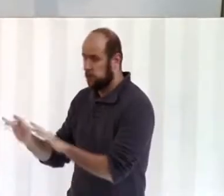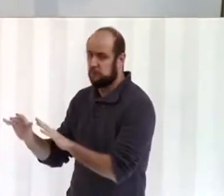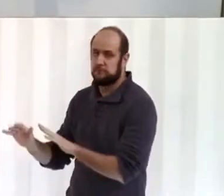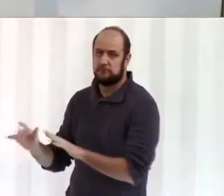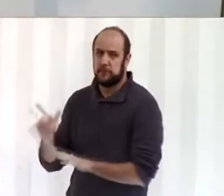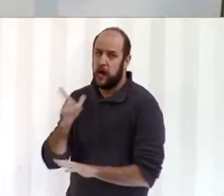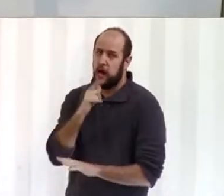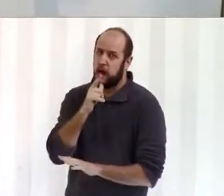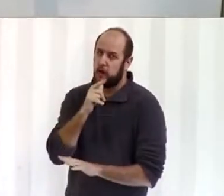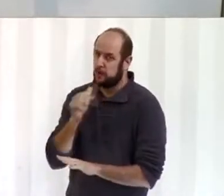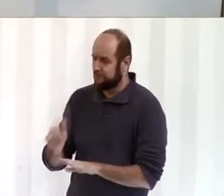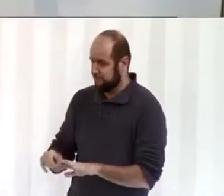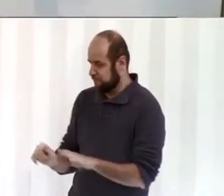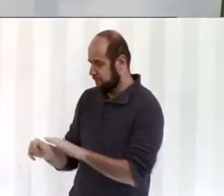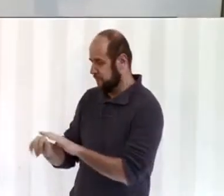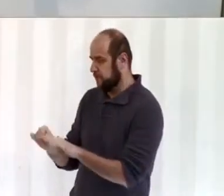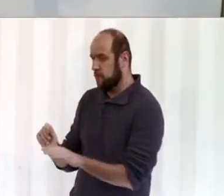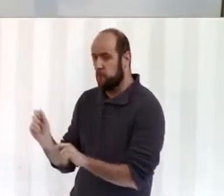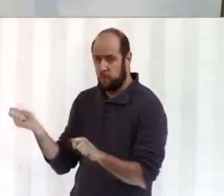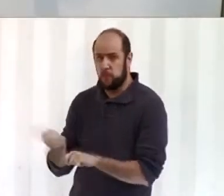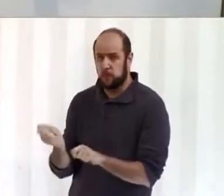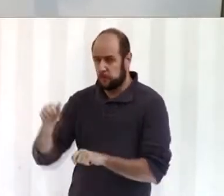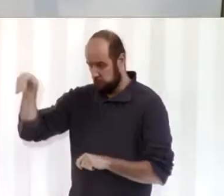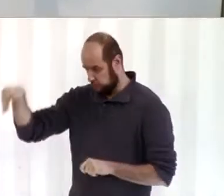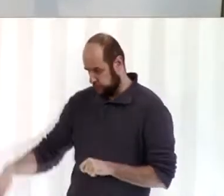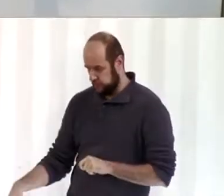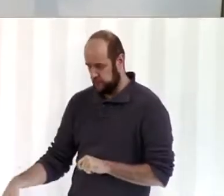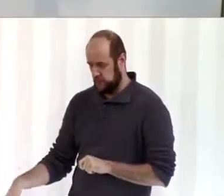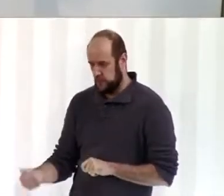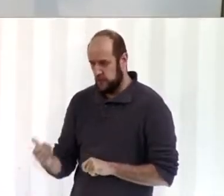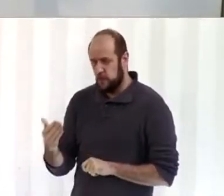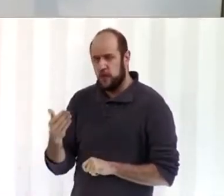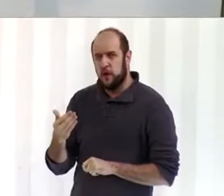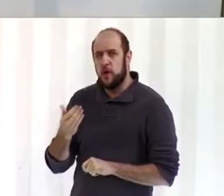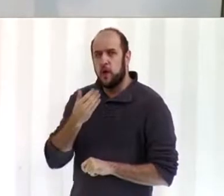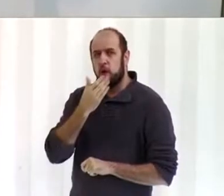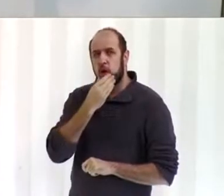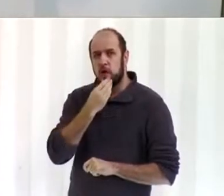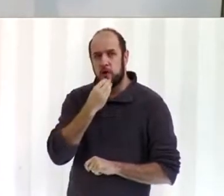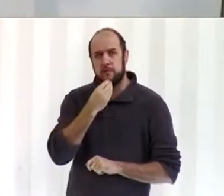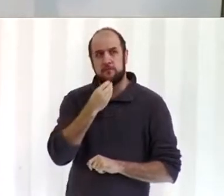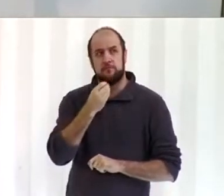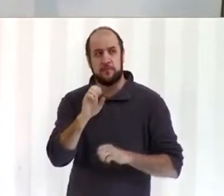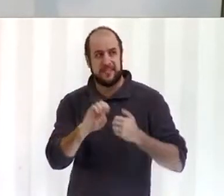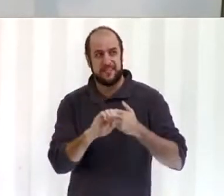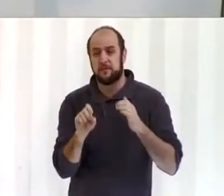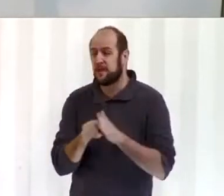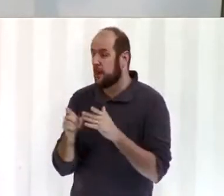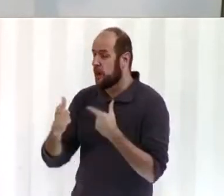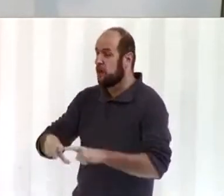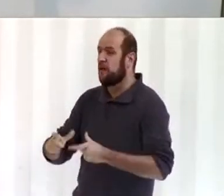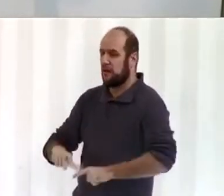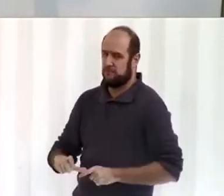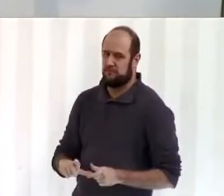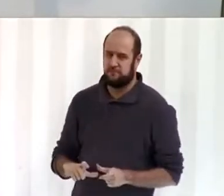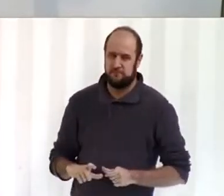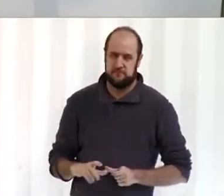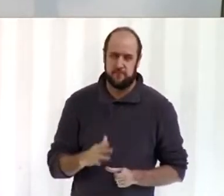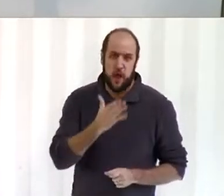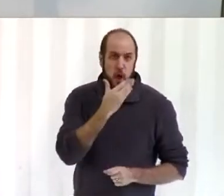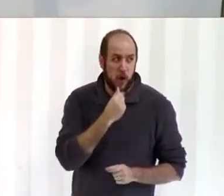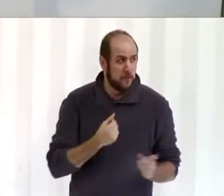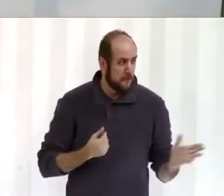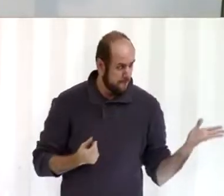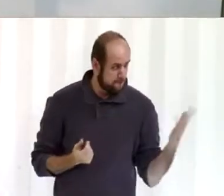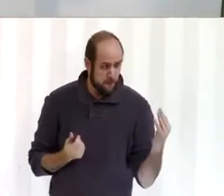E aí Eliseu, na mesma hora, Eliseu perguntou: onde que caiu? E aí